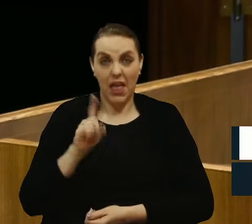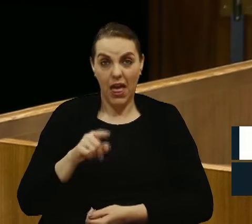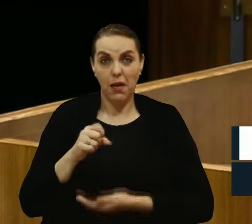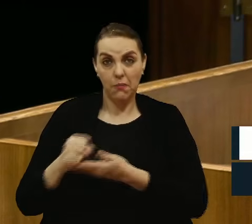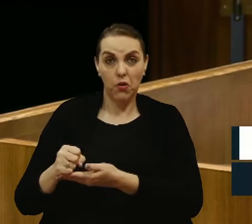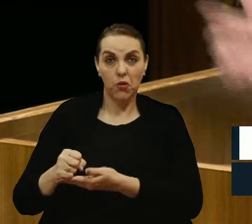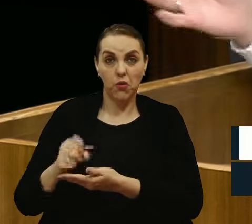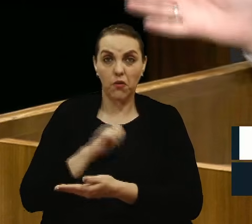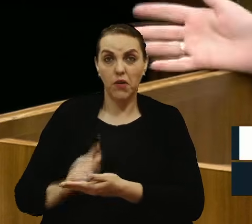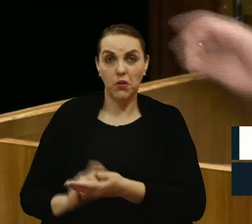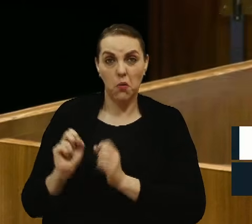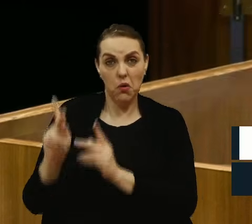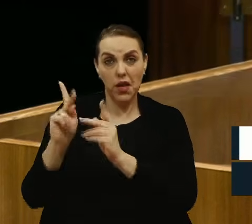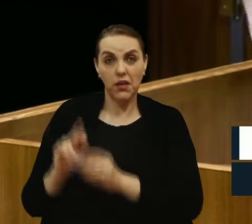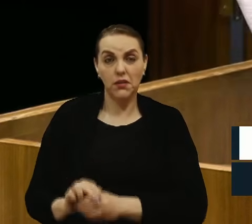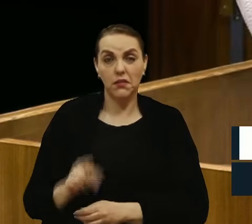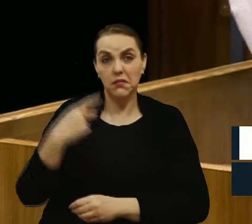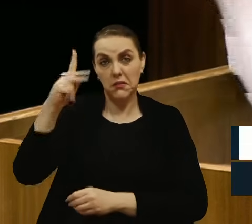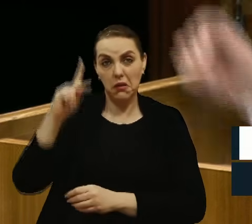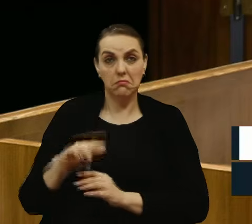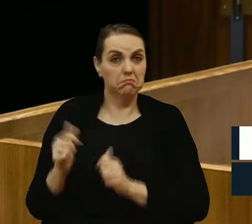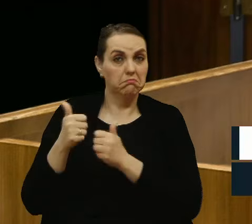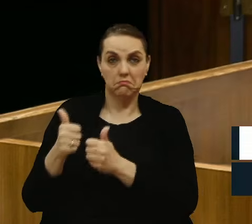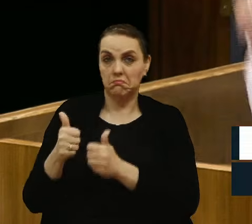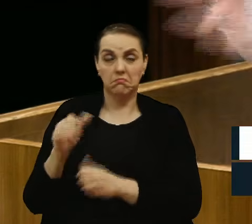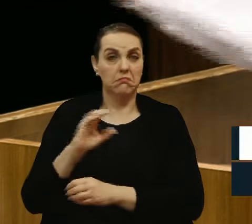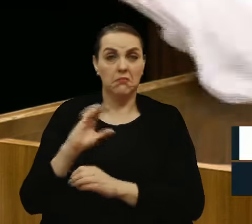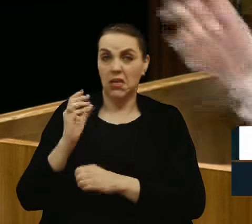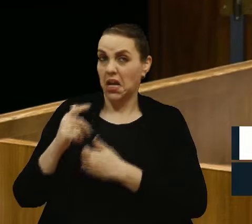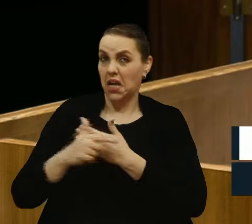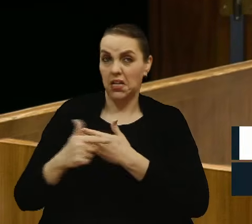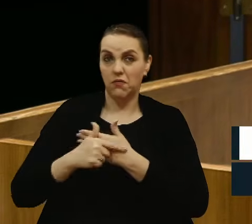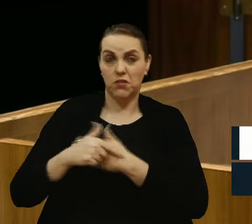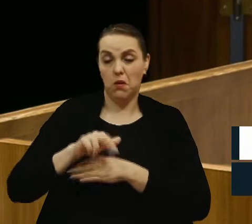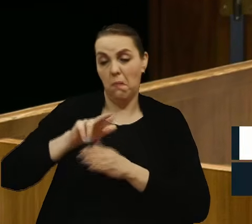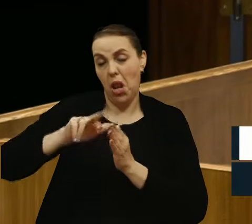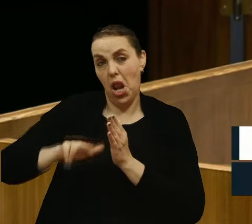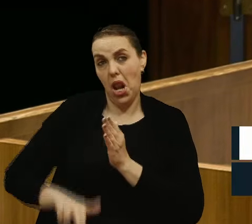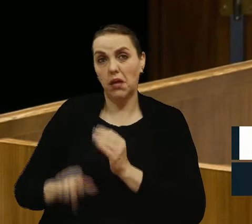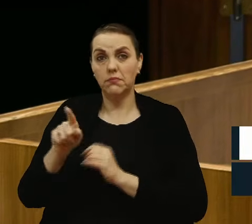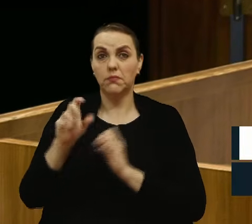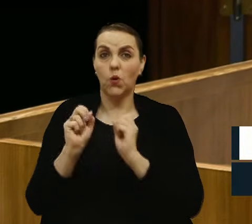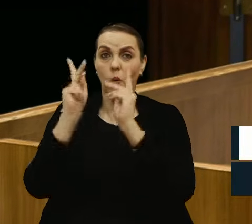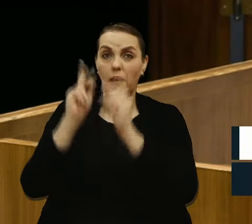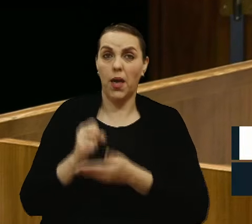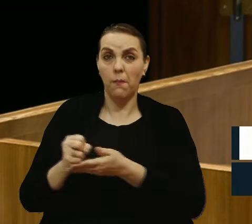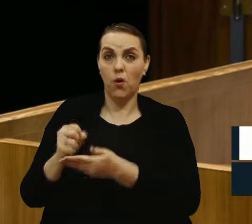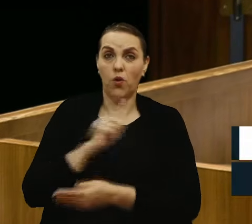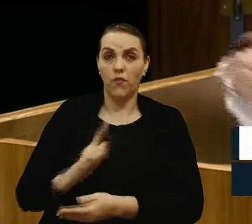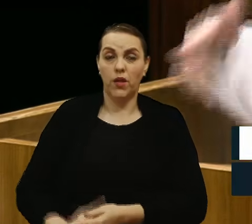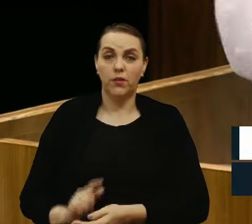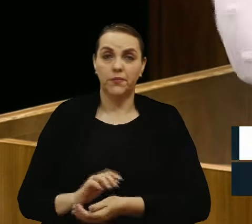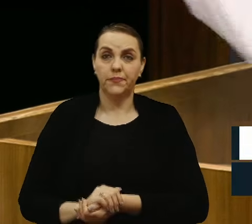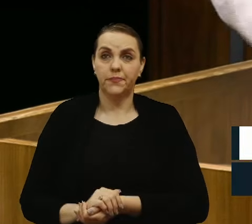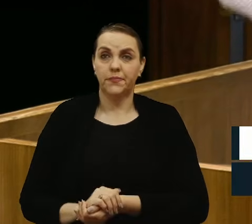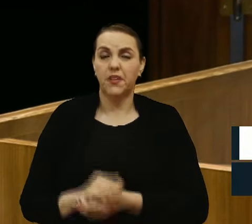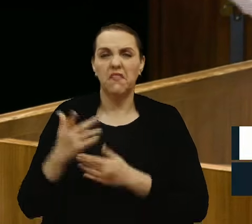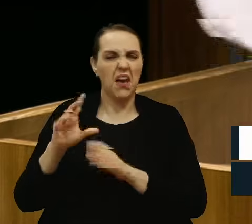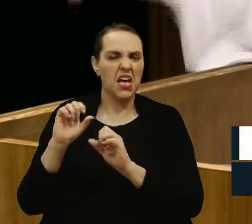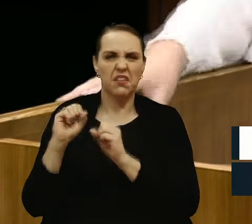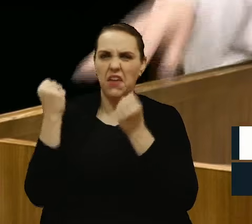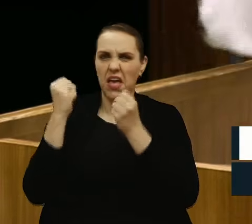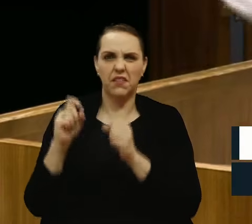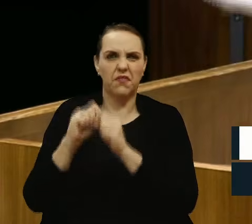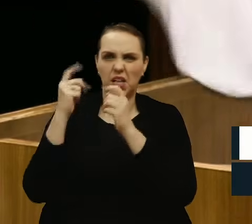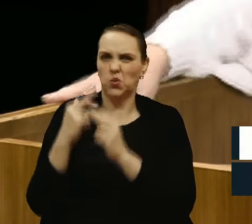governo? Beleza, é do governo. Tu ocupa, tu tem um monte de cargo lá dentro, então tu tem que ser do governo mesmo. Vai lá, defende, faz